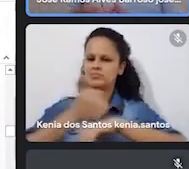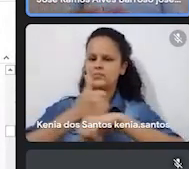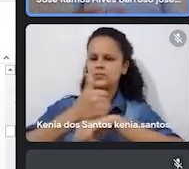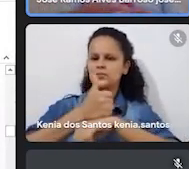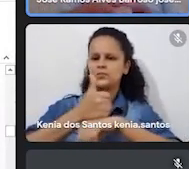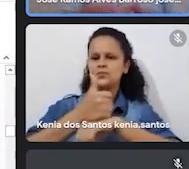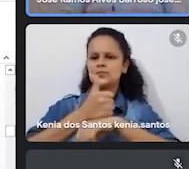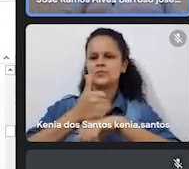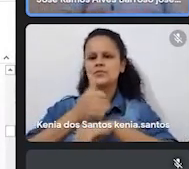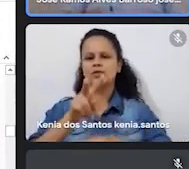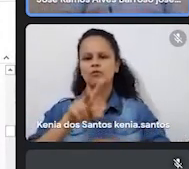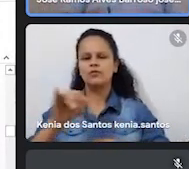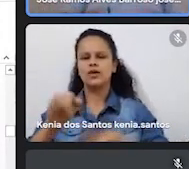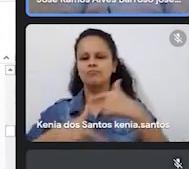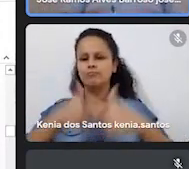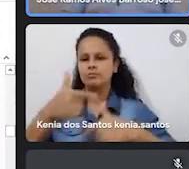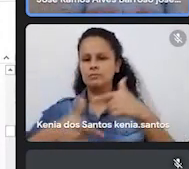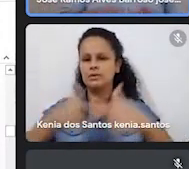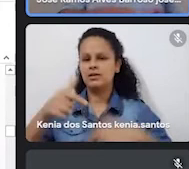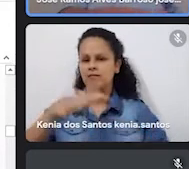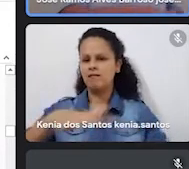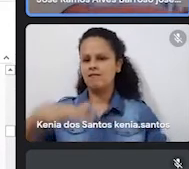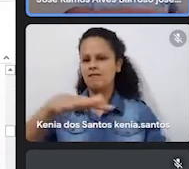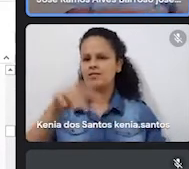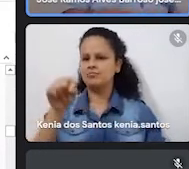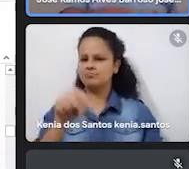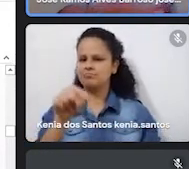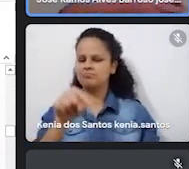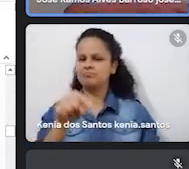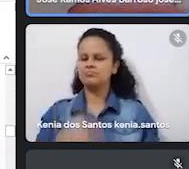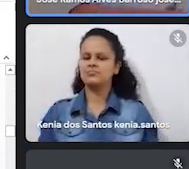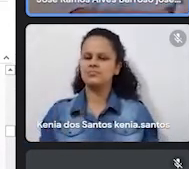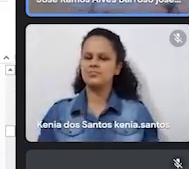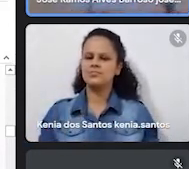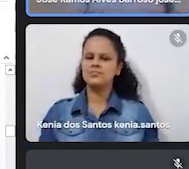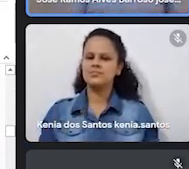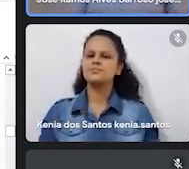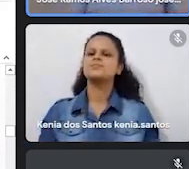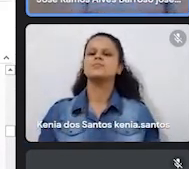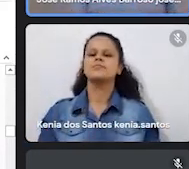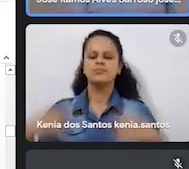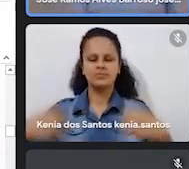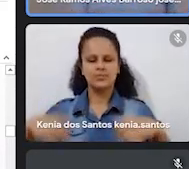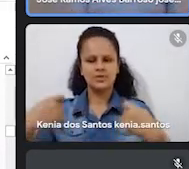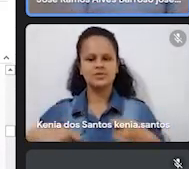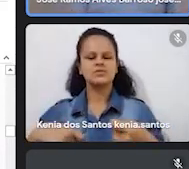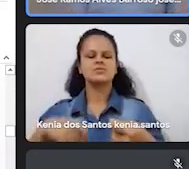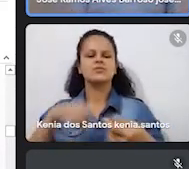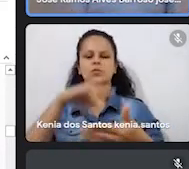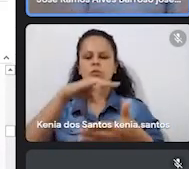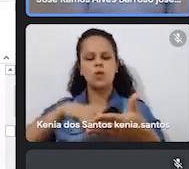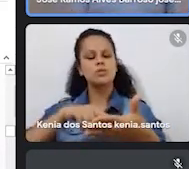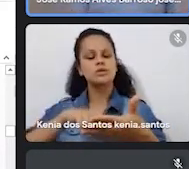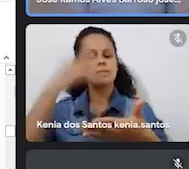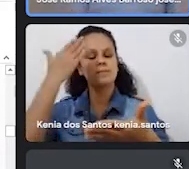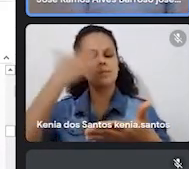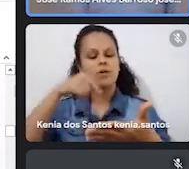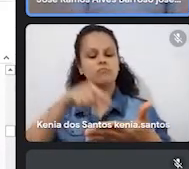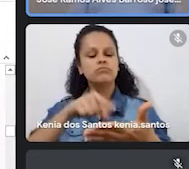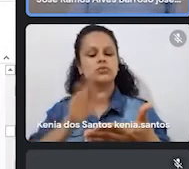vai trabalhar naquela área ali tem que constar nessa documentação.